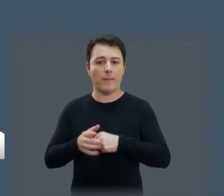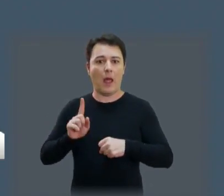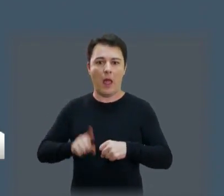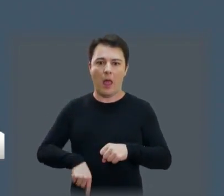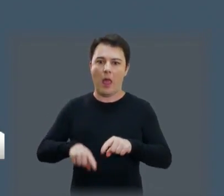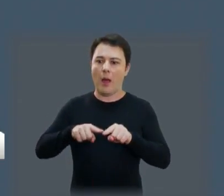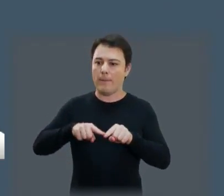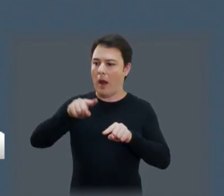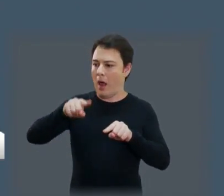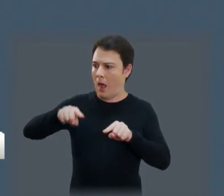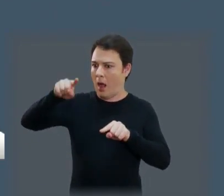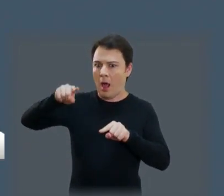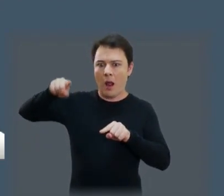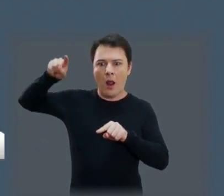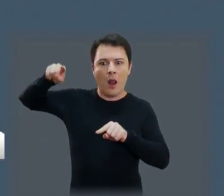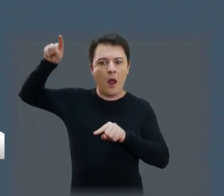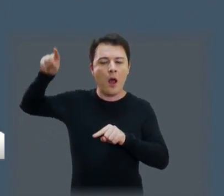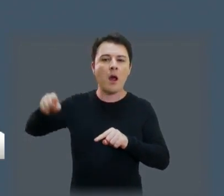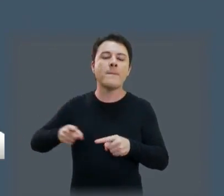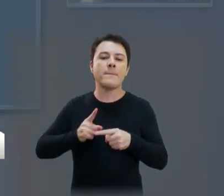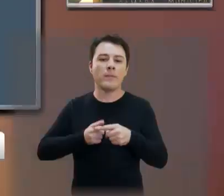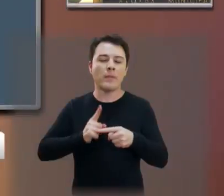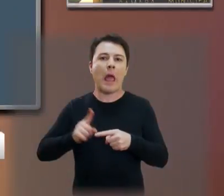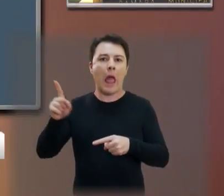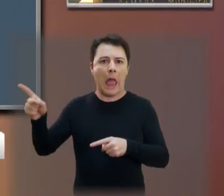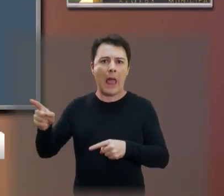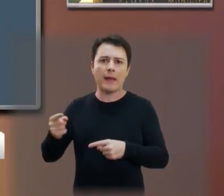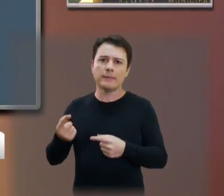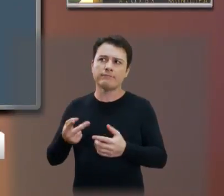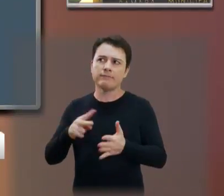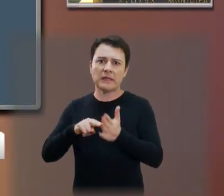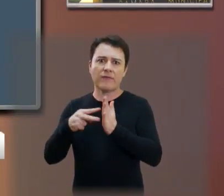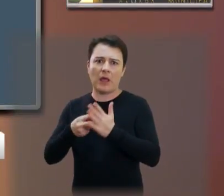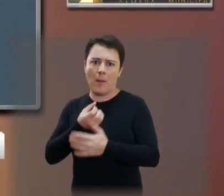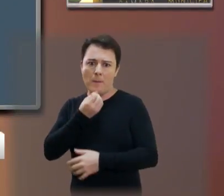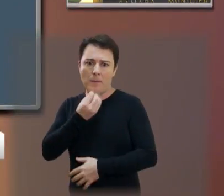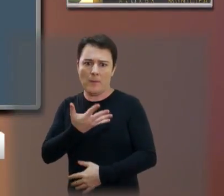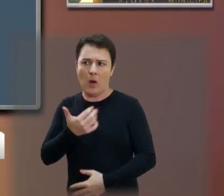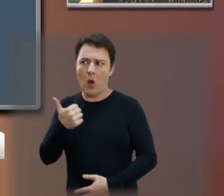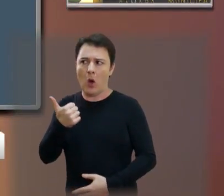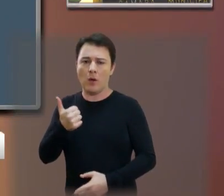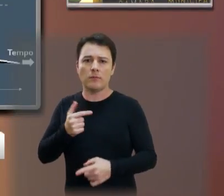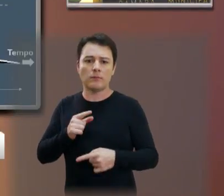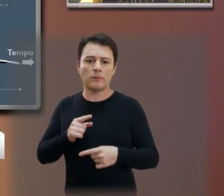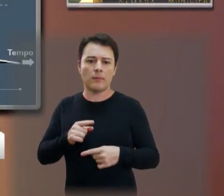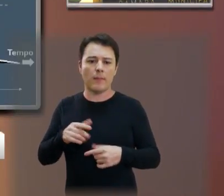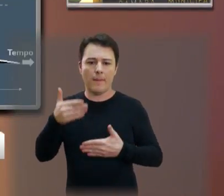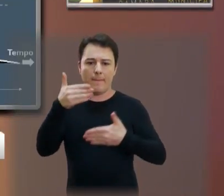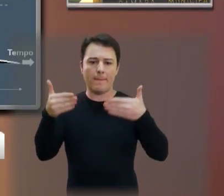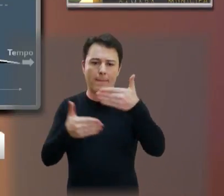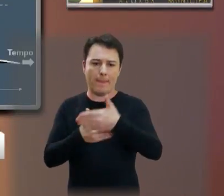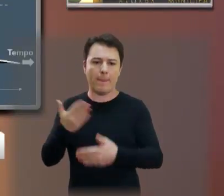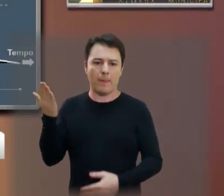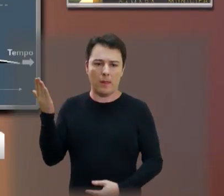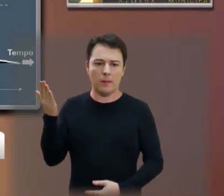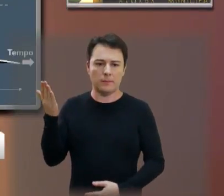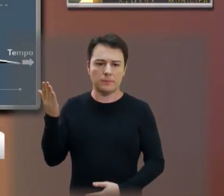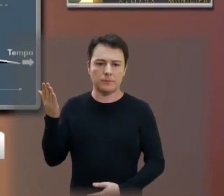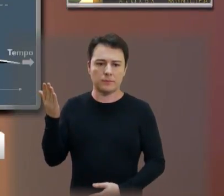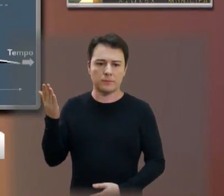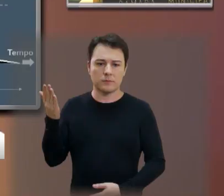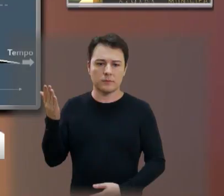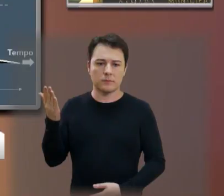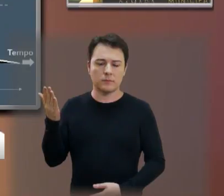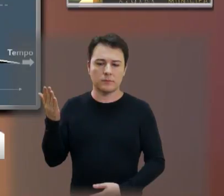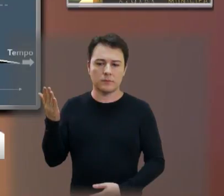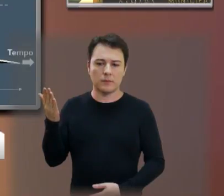crescer, de um lado é positivo, vou mostrar na próxima foto. Próxima foto eu já mostrei várias vezes,